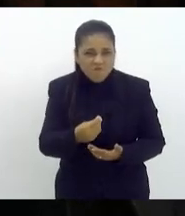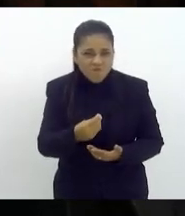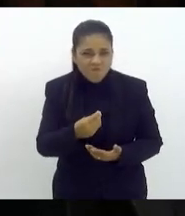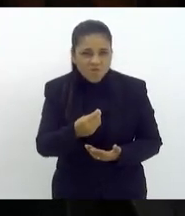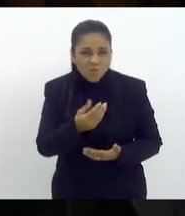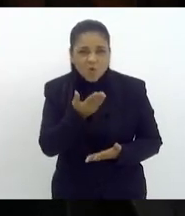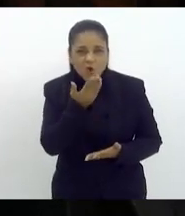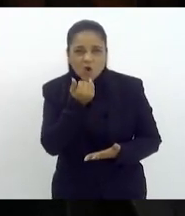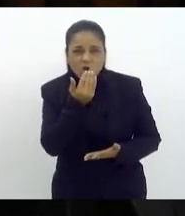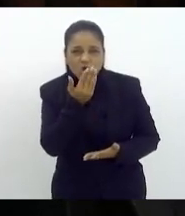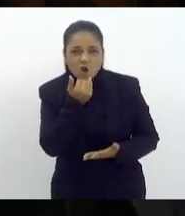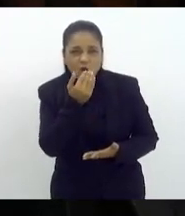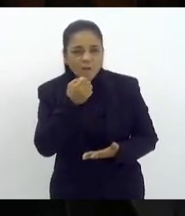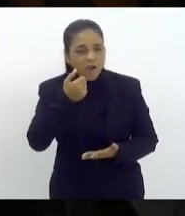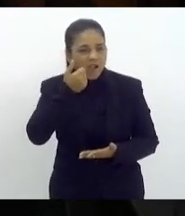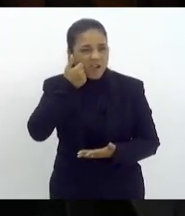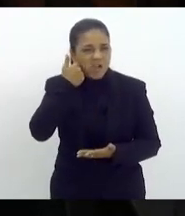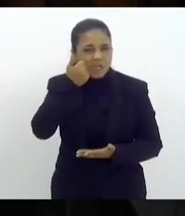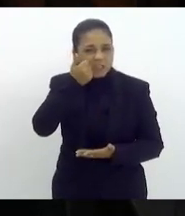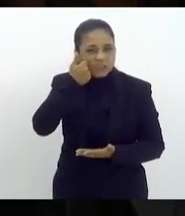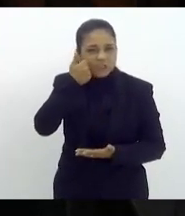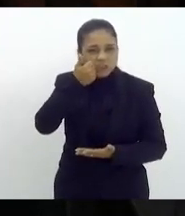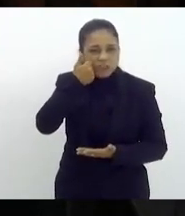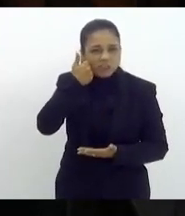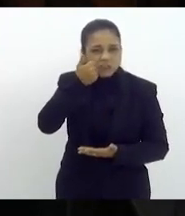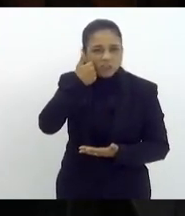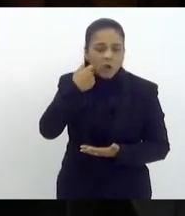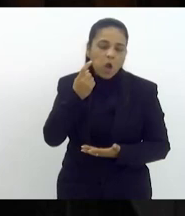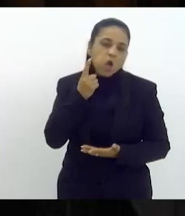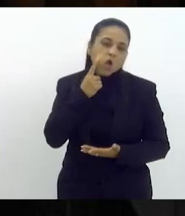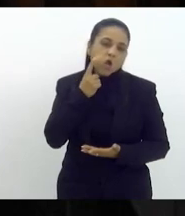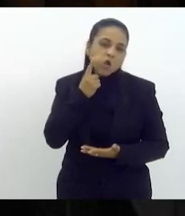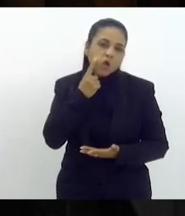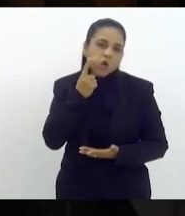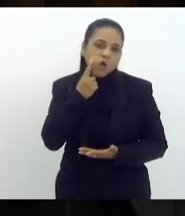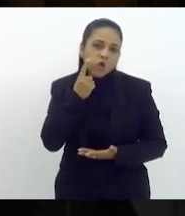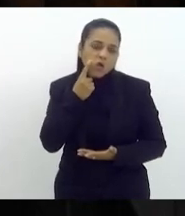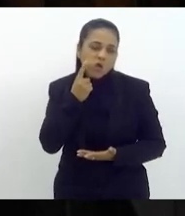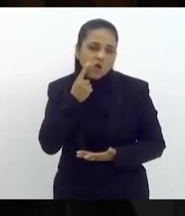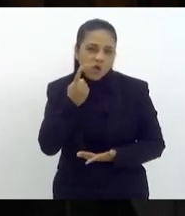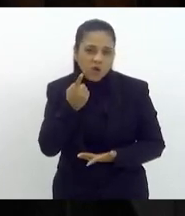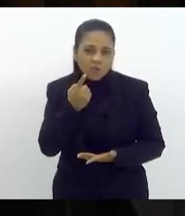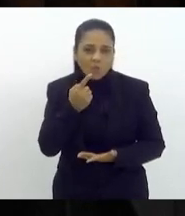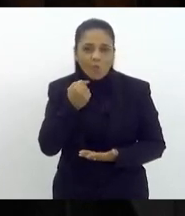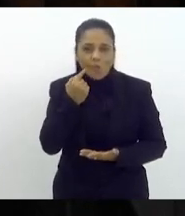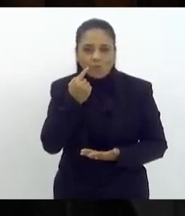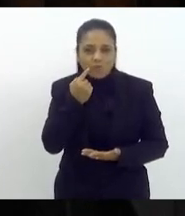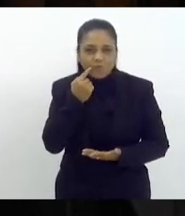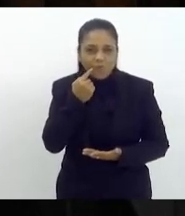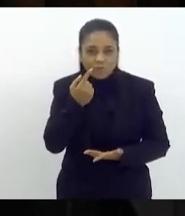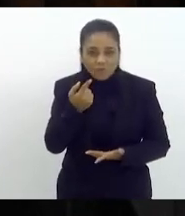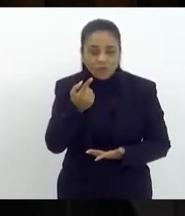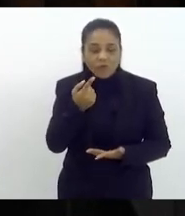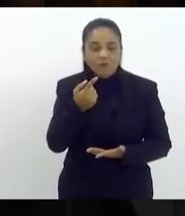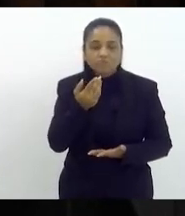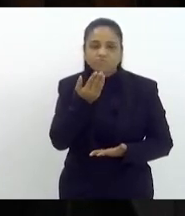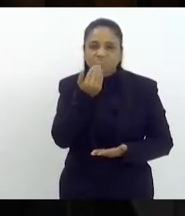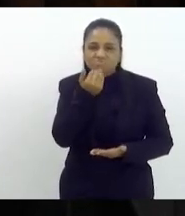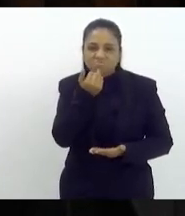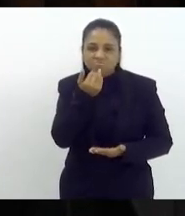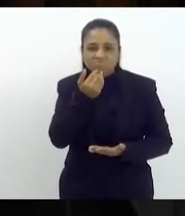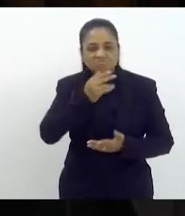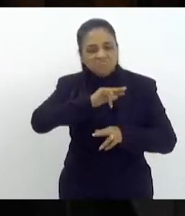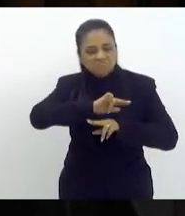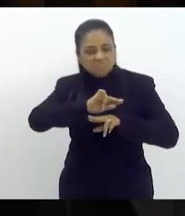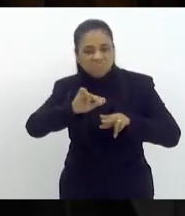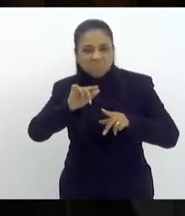como chicletes chupa em bala e o consumo todos